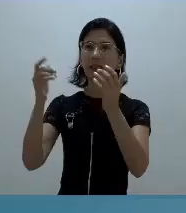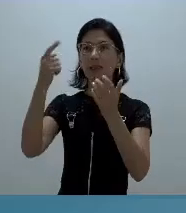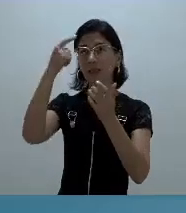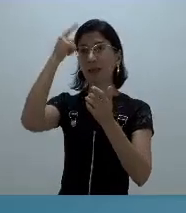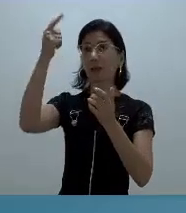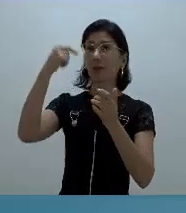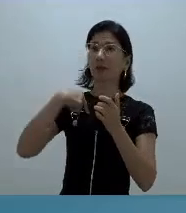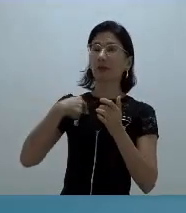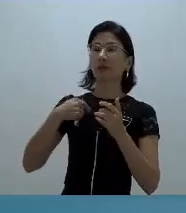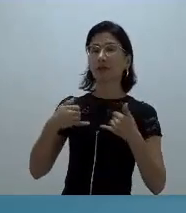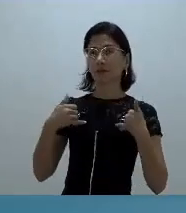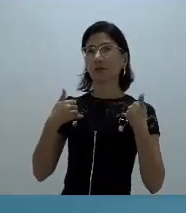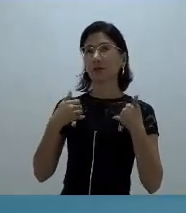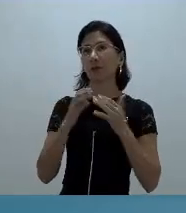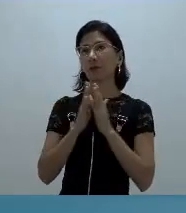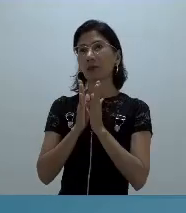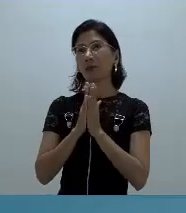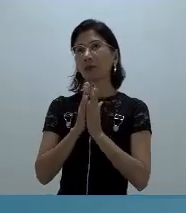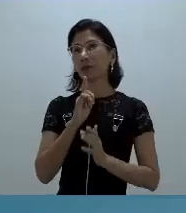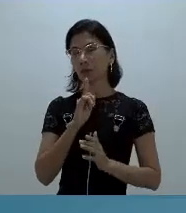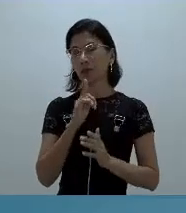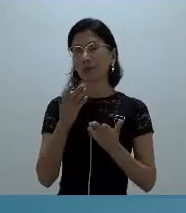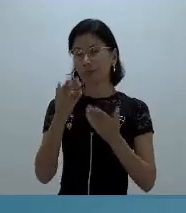tenho agradecer a sua